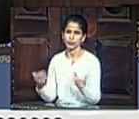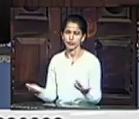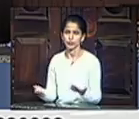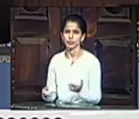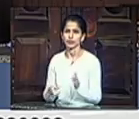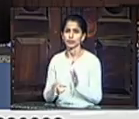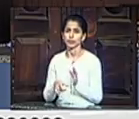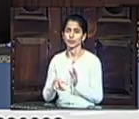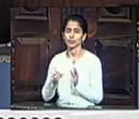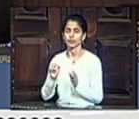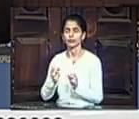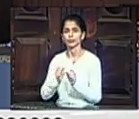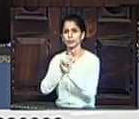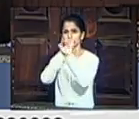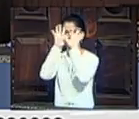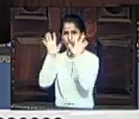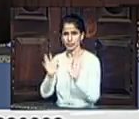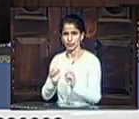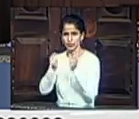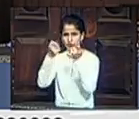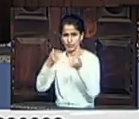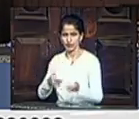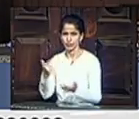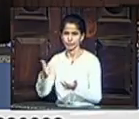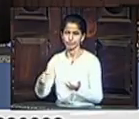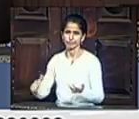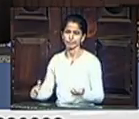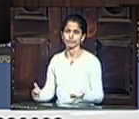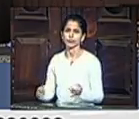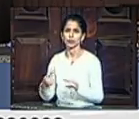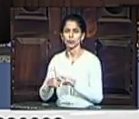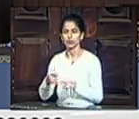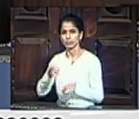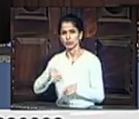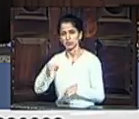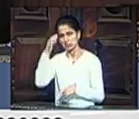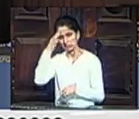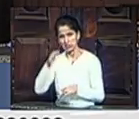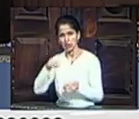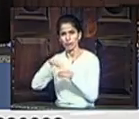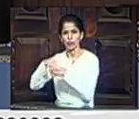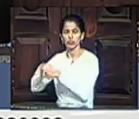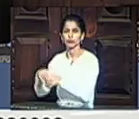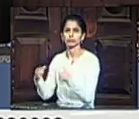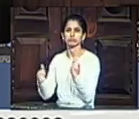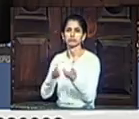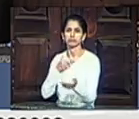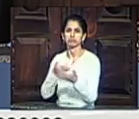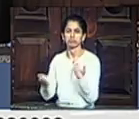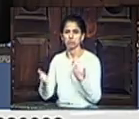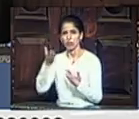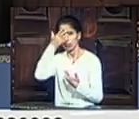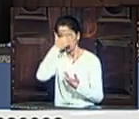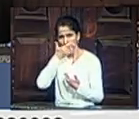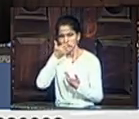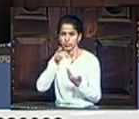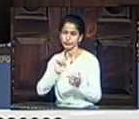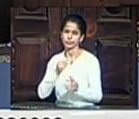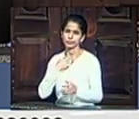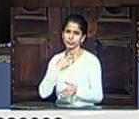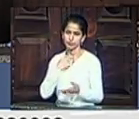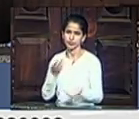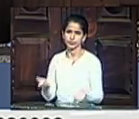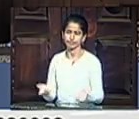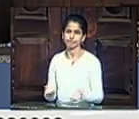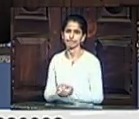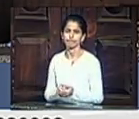um mínimo de transparência para que a gente saiba exatamente no que está votando. Porque num caso como esse, onde eu estou inclinado a votar